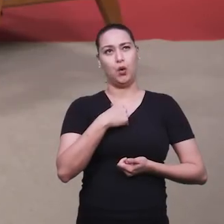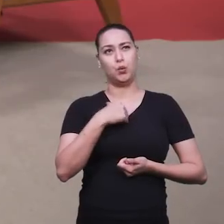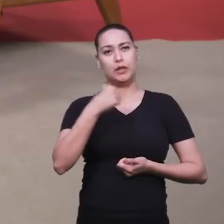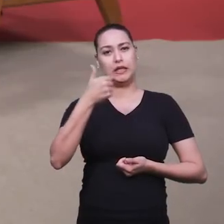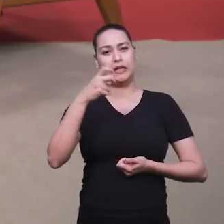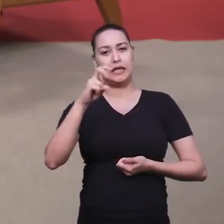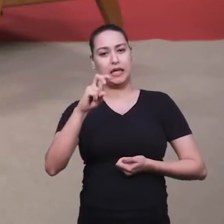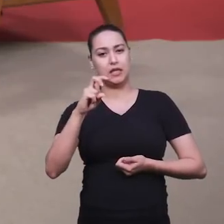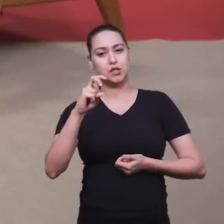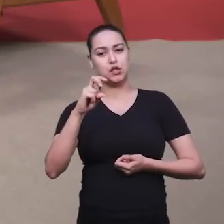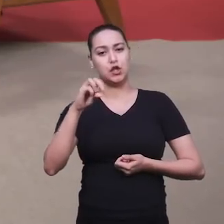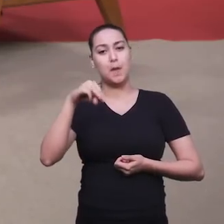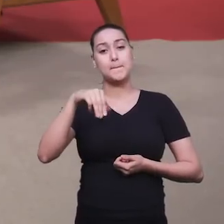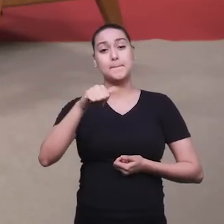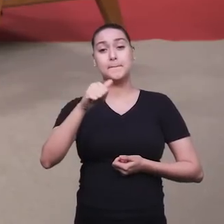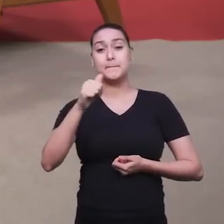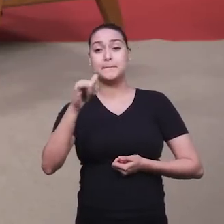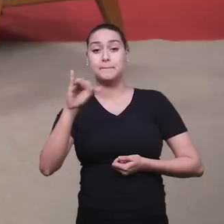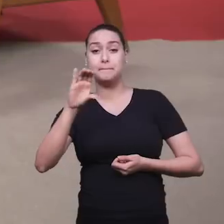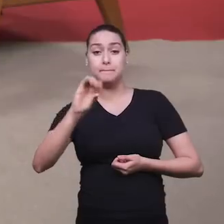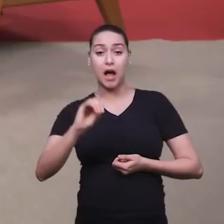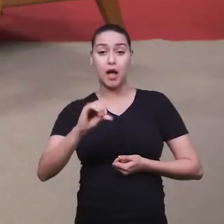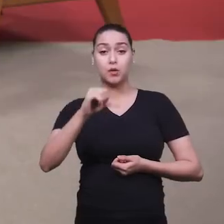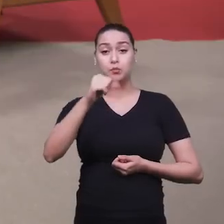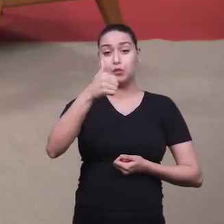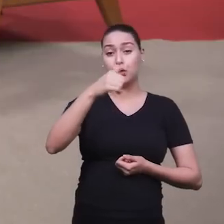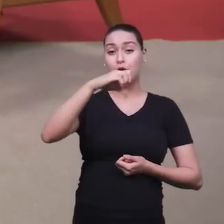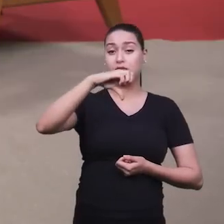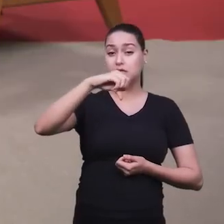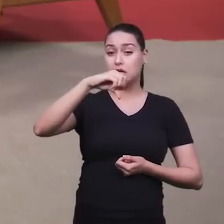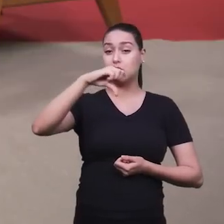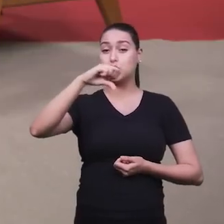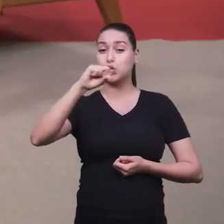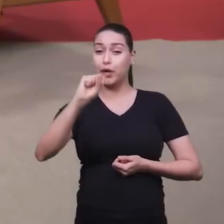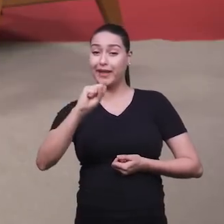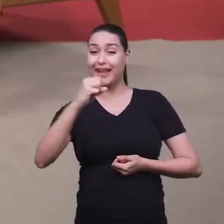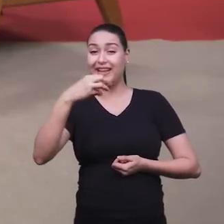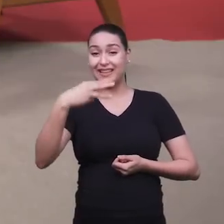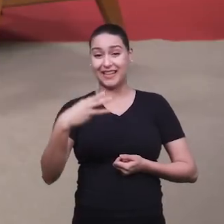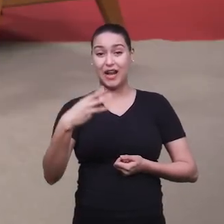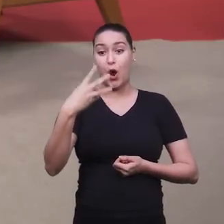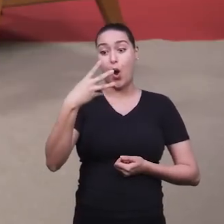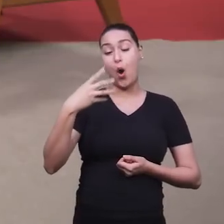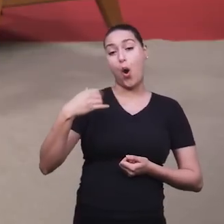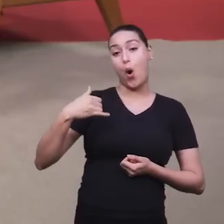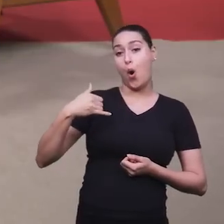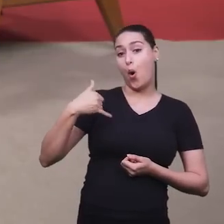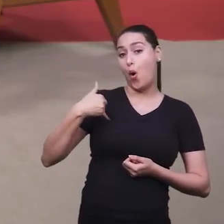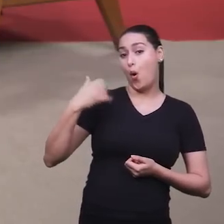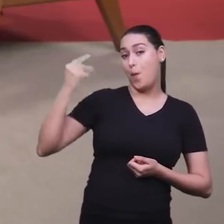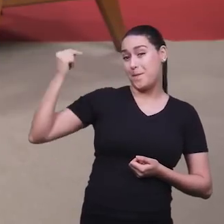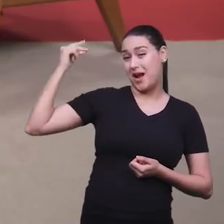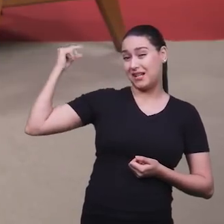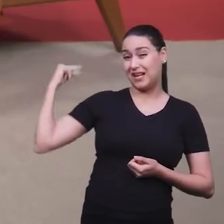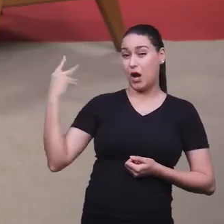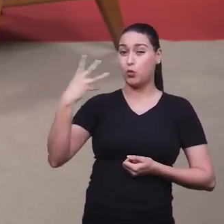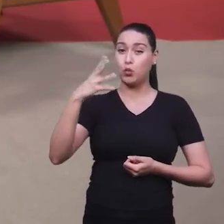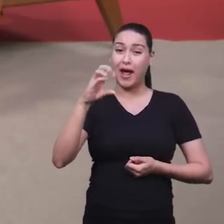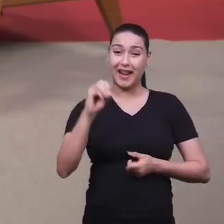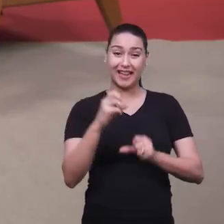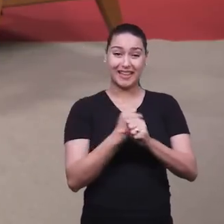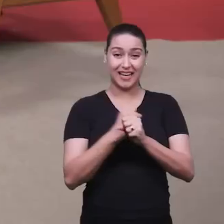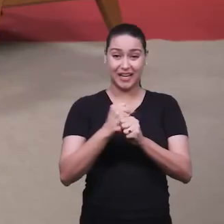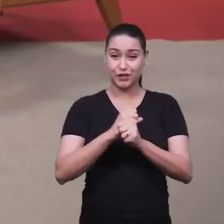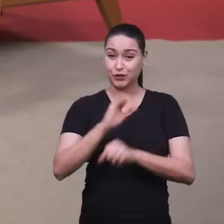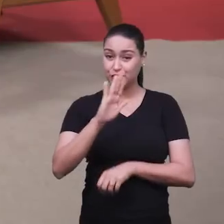de maio de 1983. Já se foram 40 anos. Mas eu